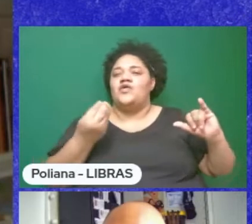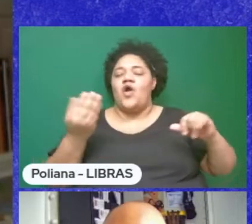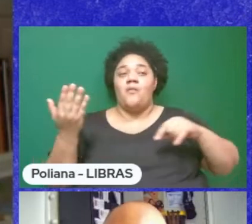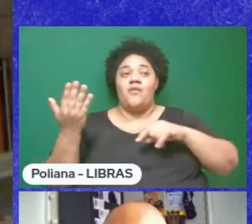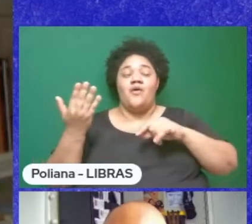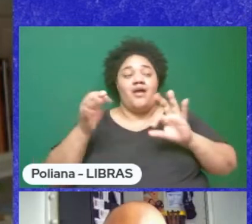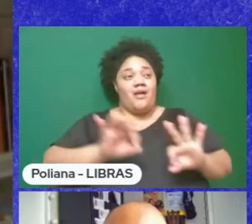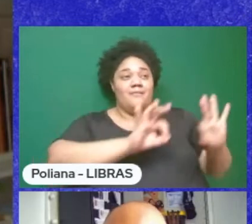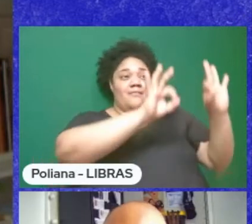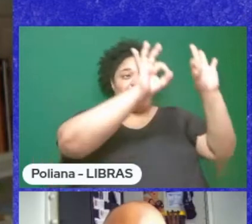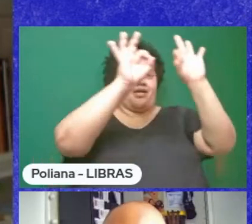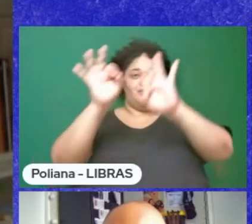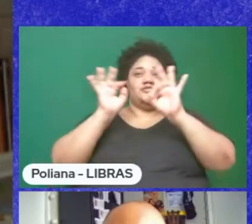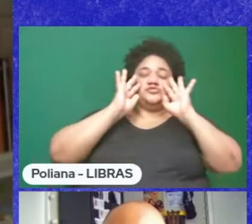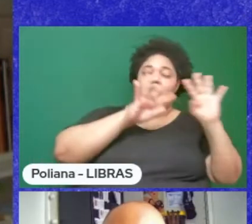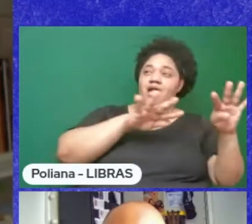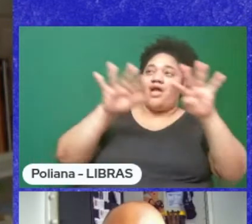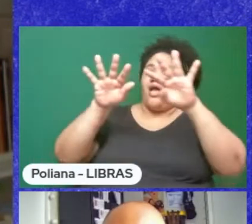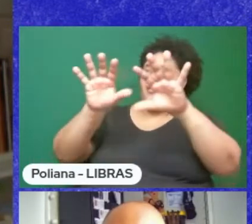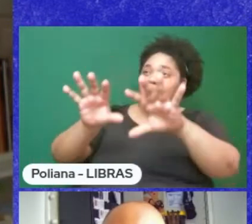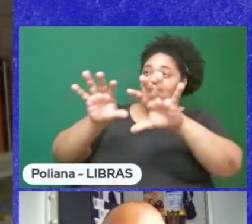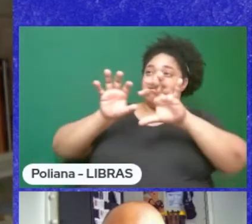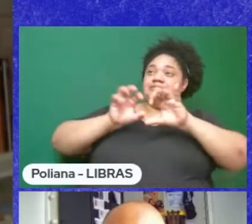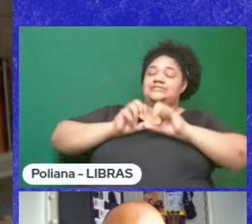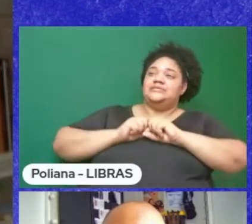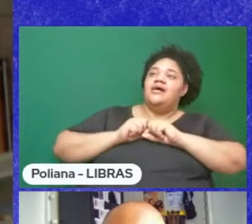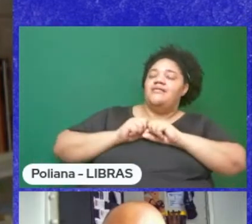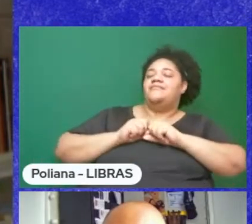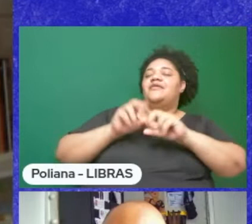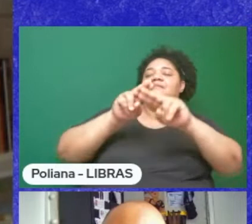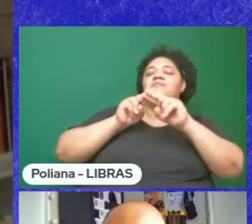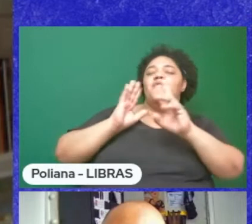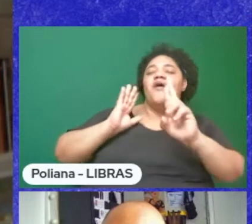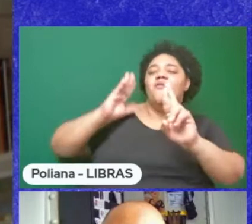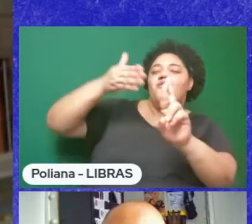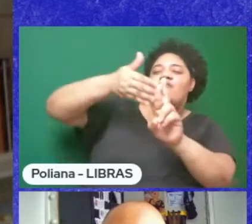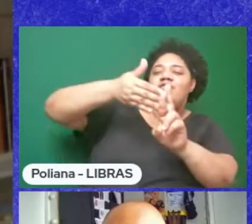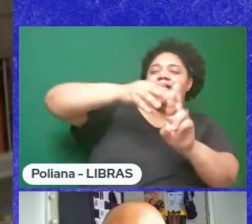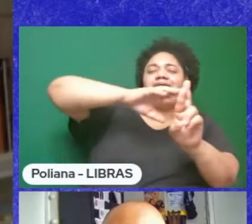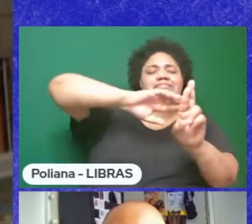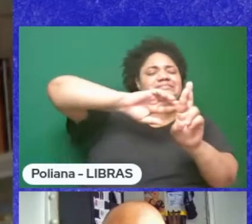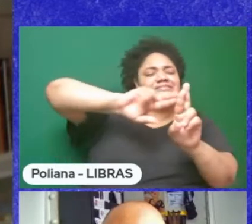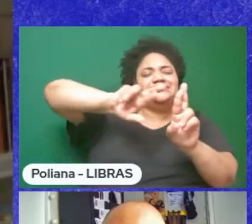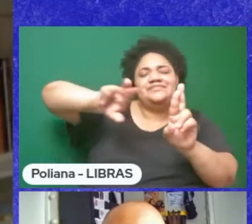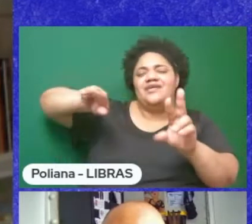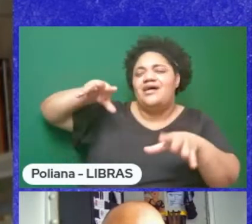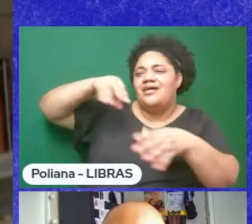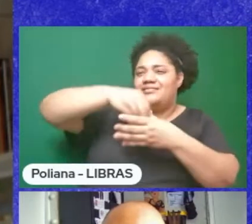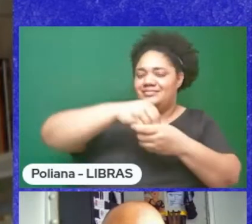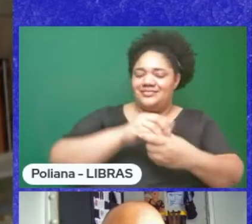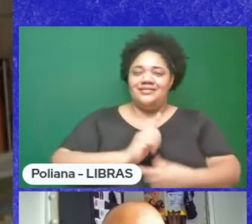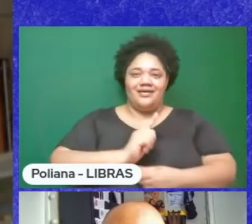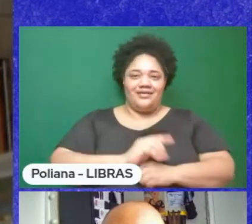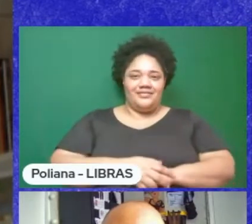pessoas, como cada uma recebe o filme, por conta das referências, das tantas referências que ele tem ali. Eu,